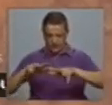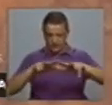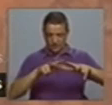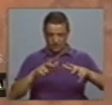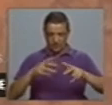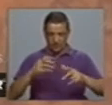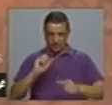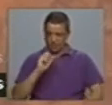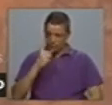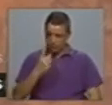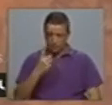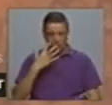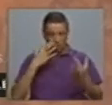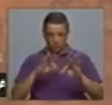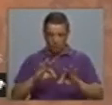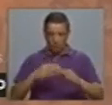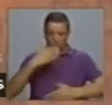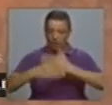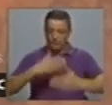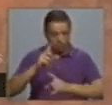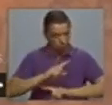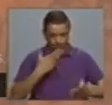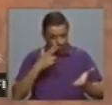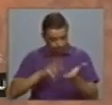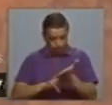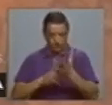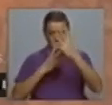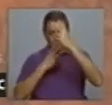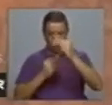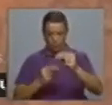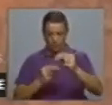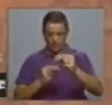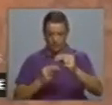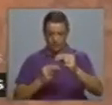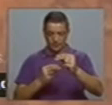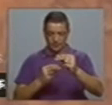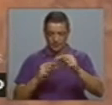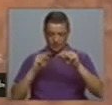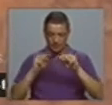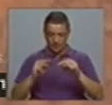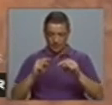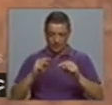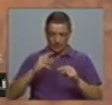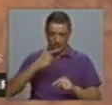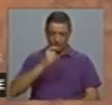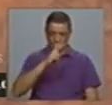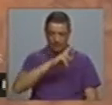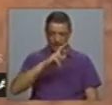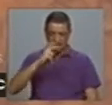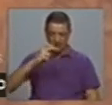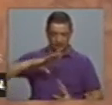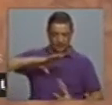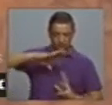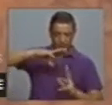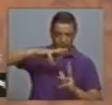a velocidade natural do pôr da Lua. Obviamente que não é a Lua que está a mexer, é sobretudo a Terra, mas não